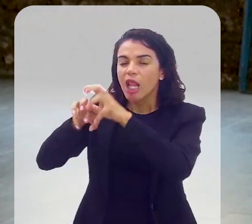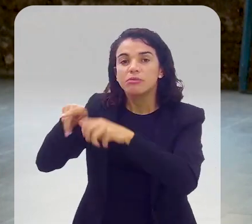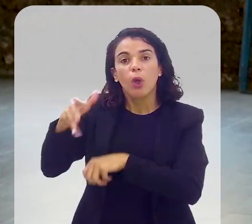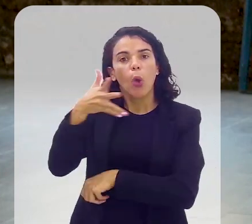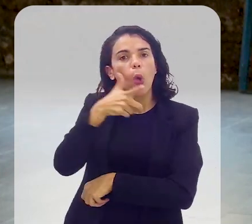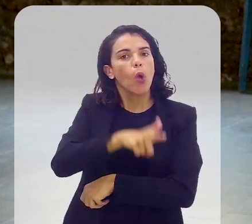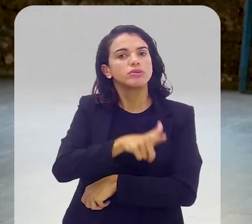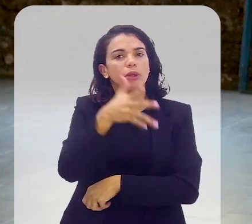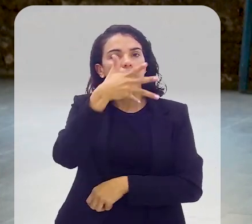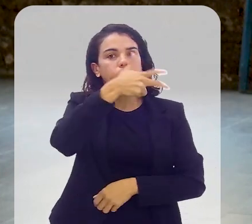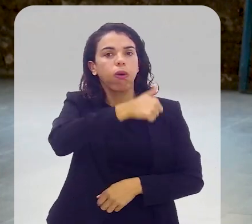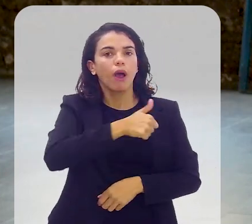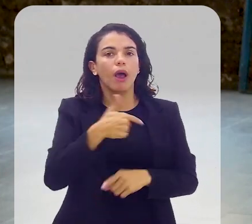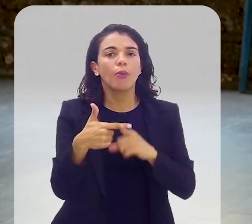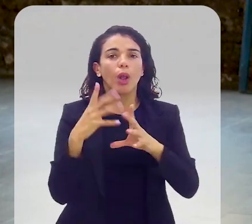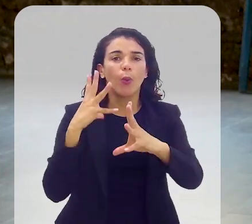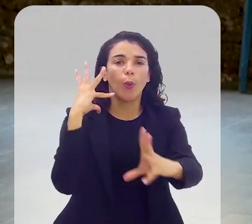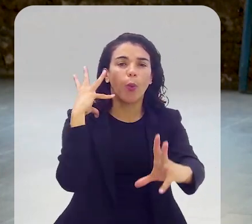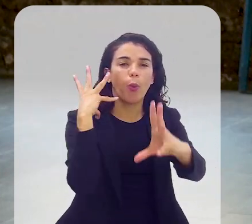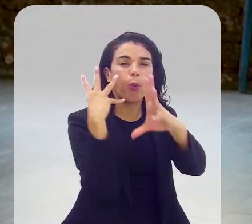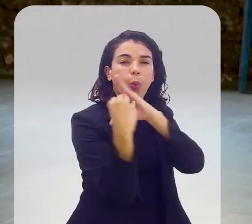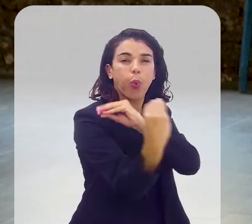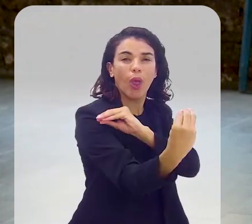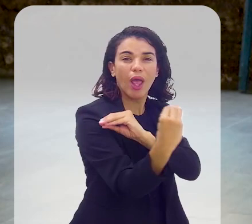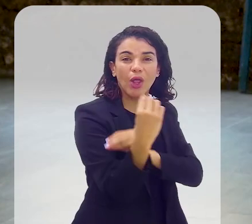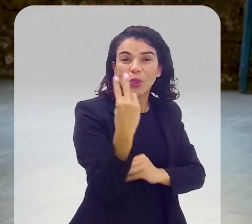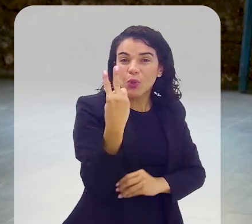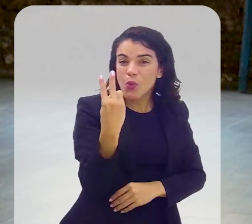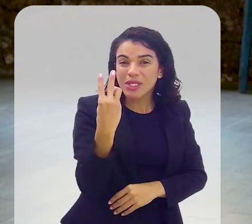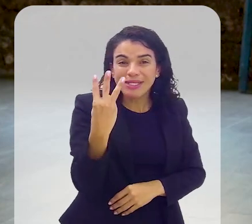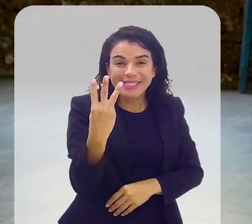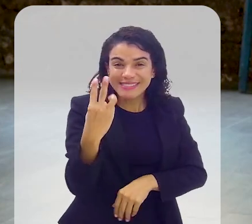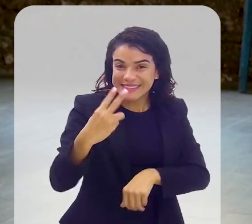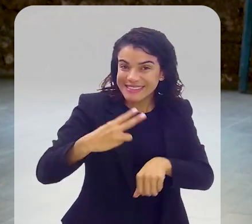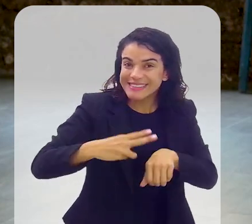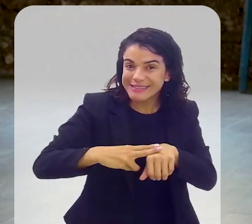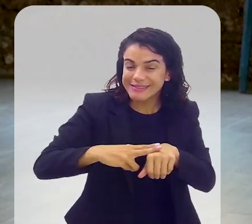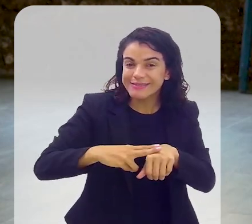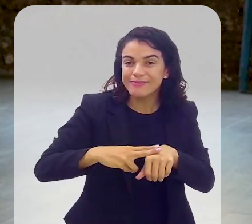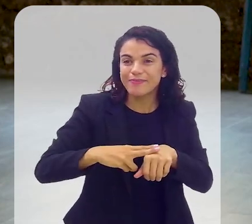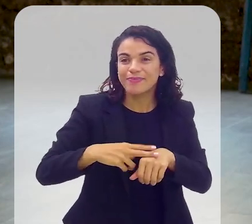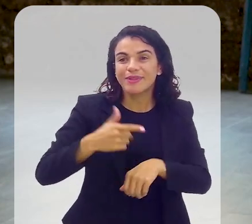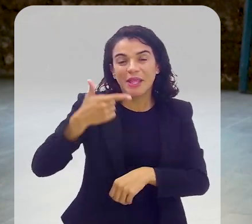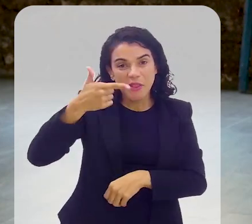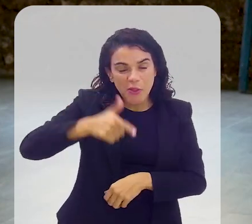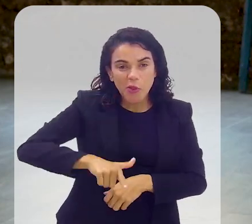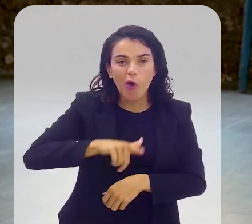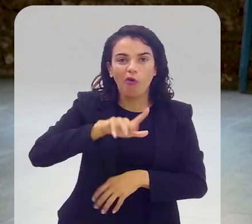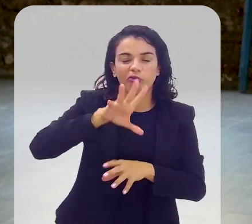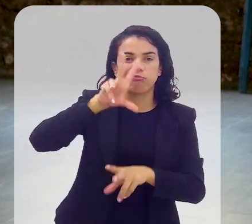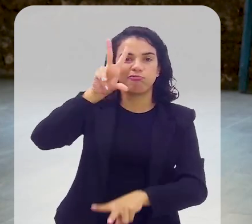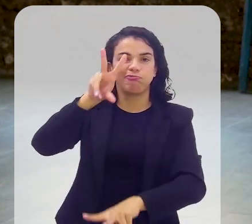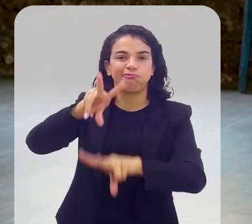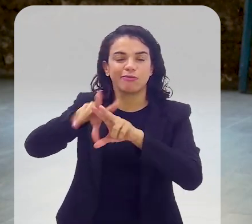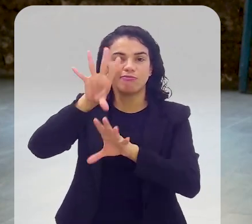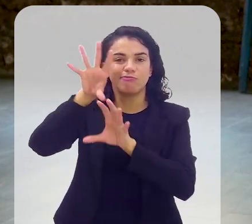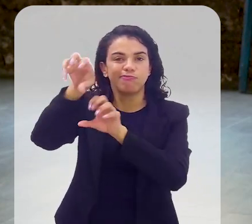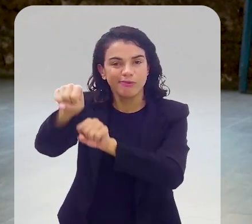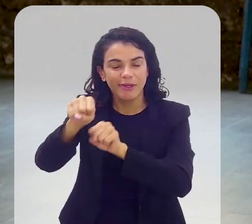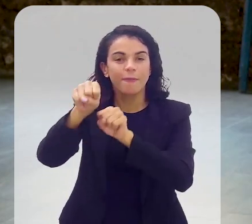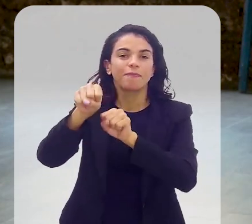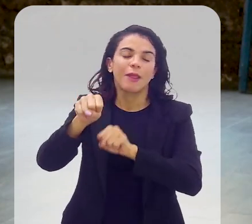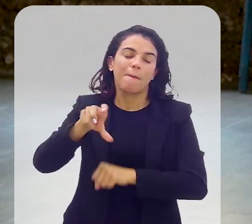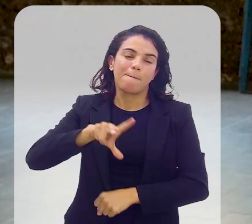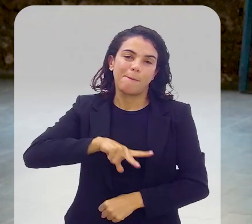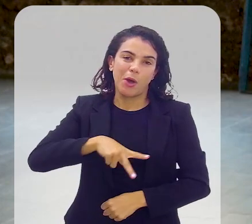devorado. E foi o único que conseguiu sobreviver, porque ele fugiu por 2 ou 3 vezes, mas foi